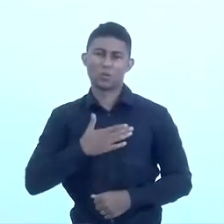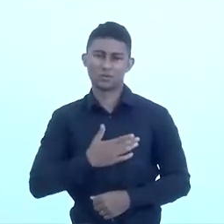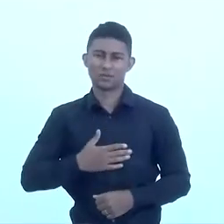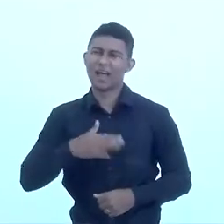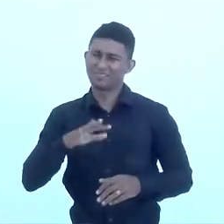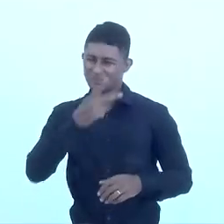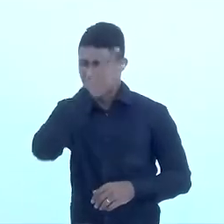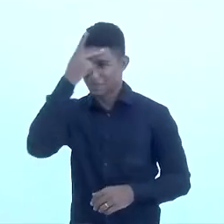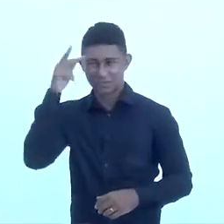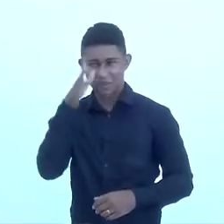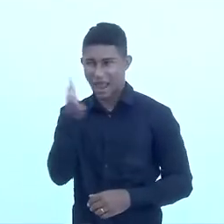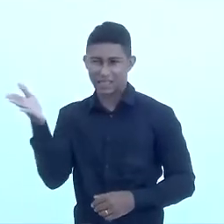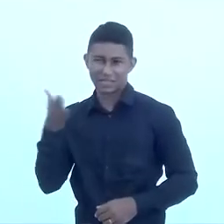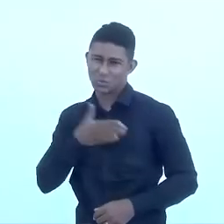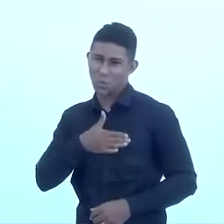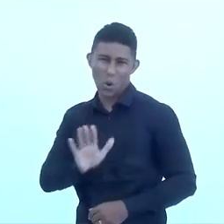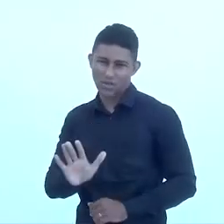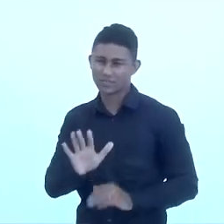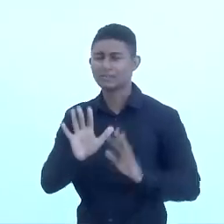eu prefiro